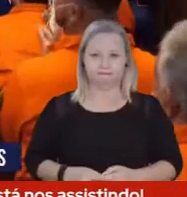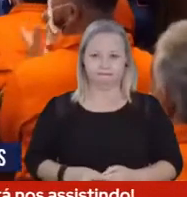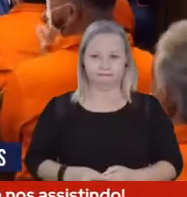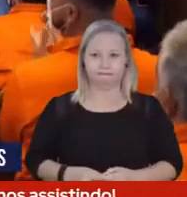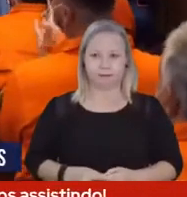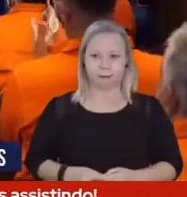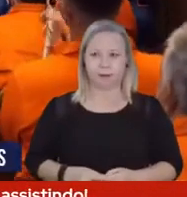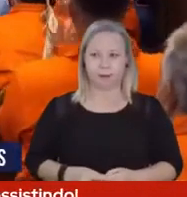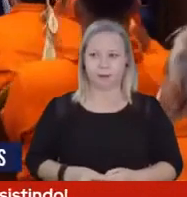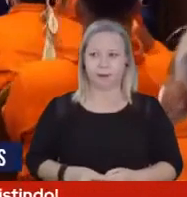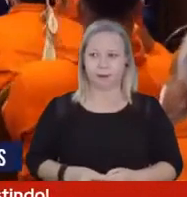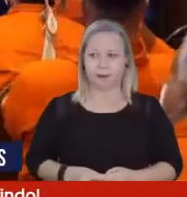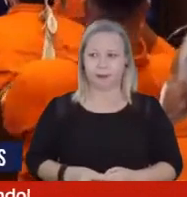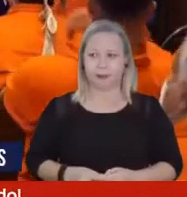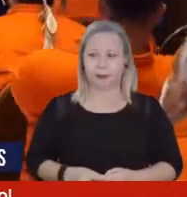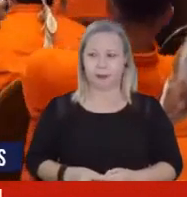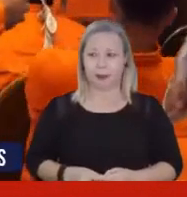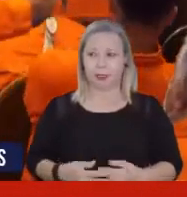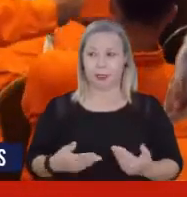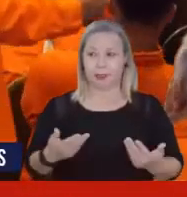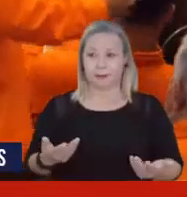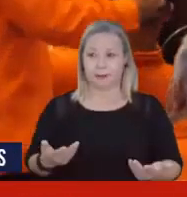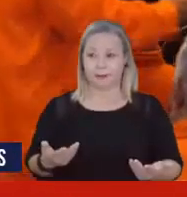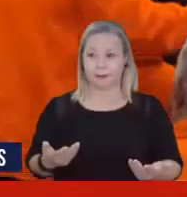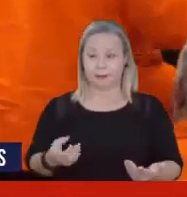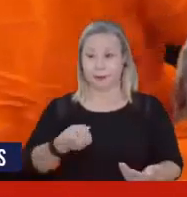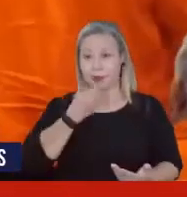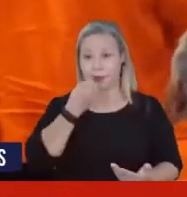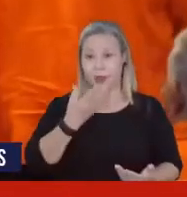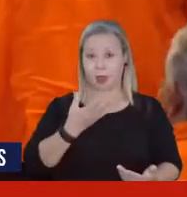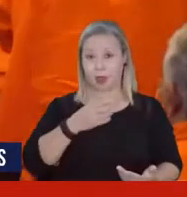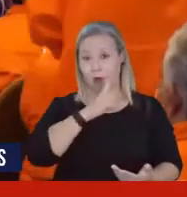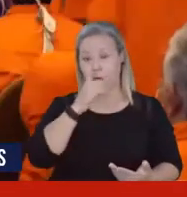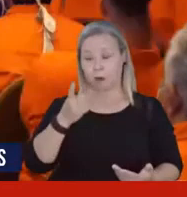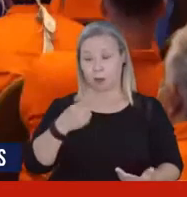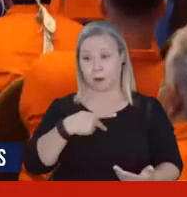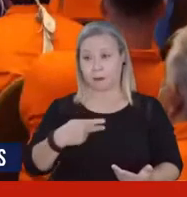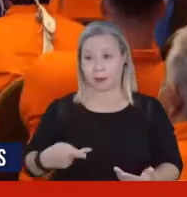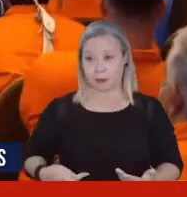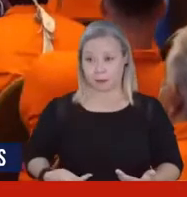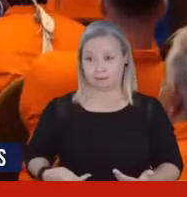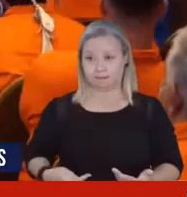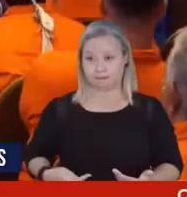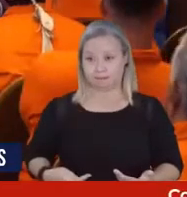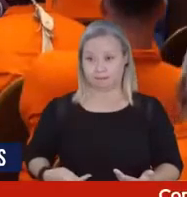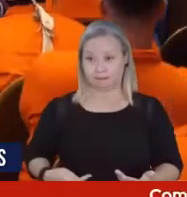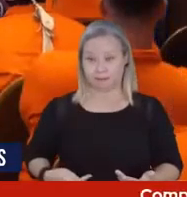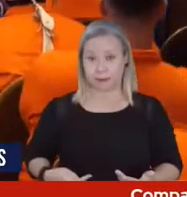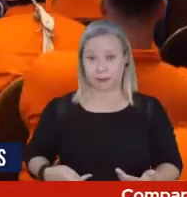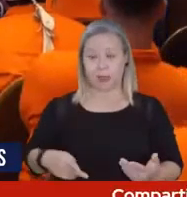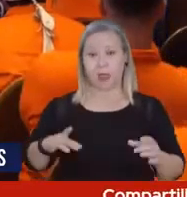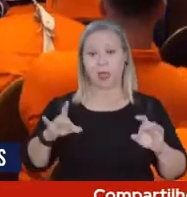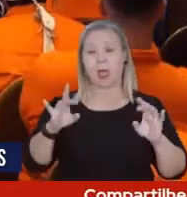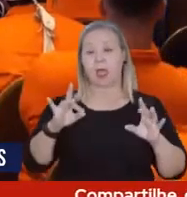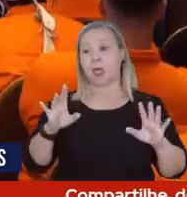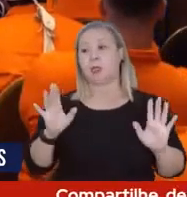Dá licença. Boa tarde. Bom dia. Presidente, só quebrando o protocolo, Zé,